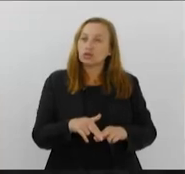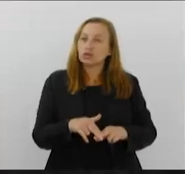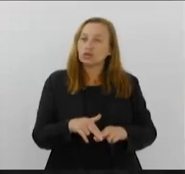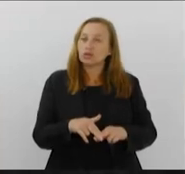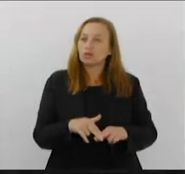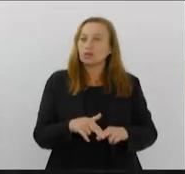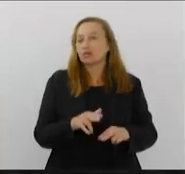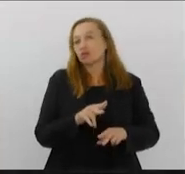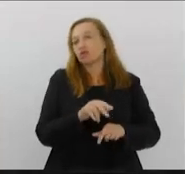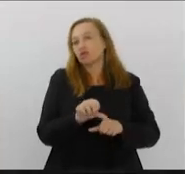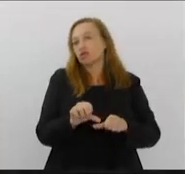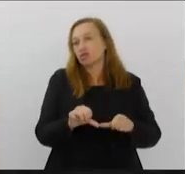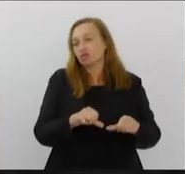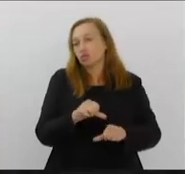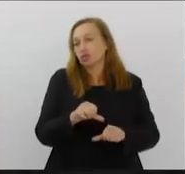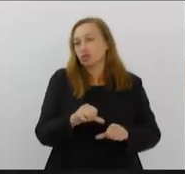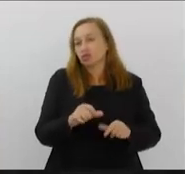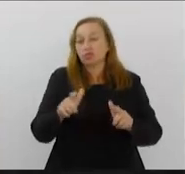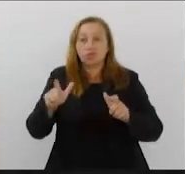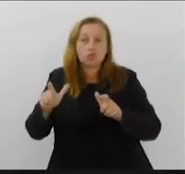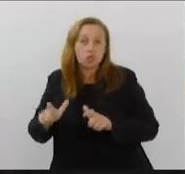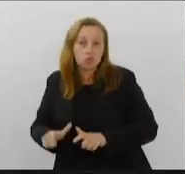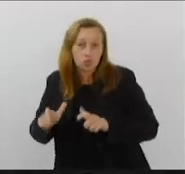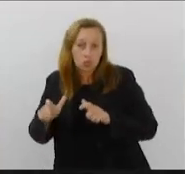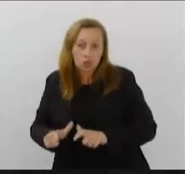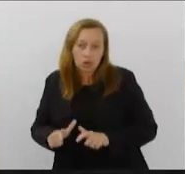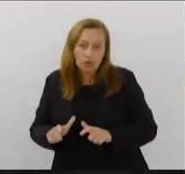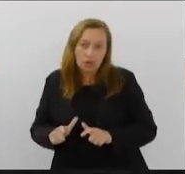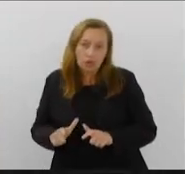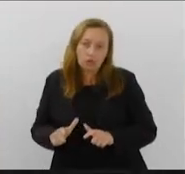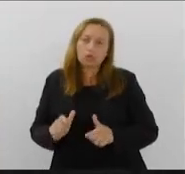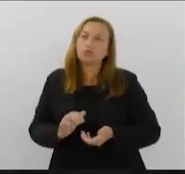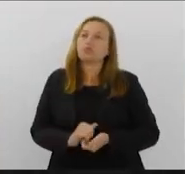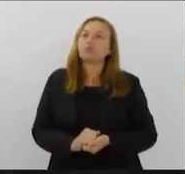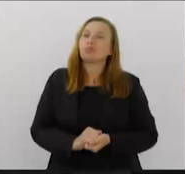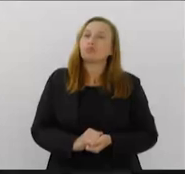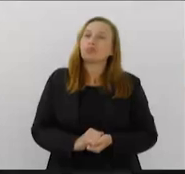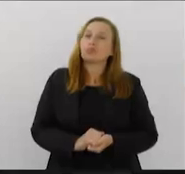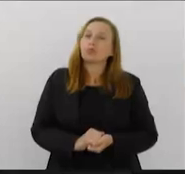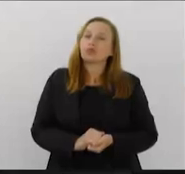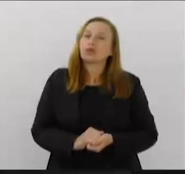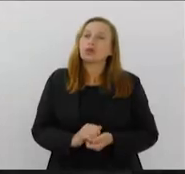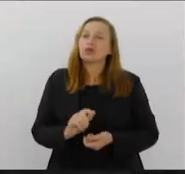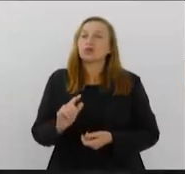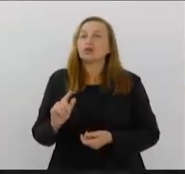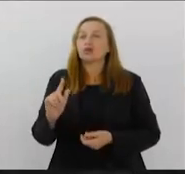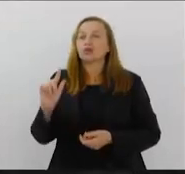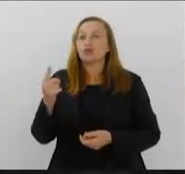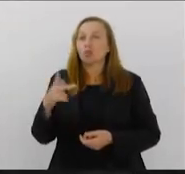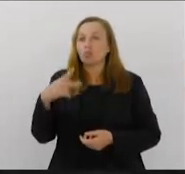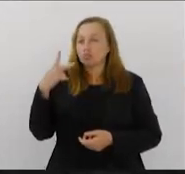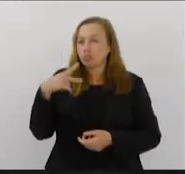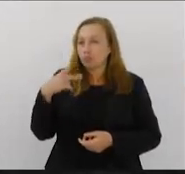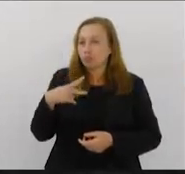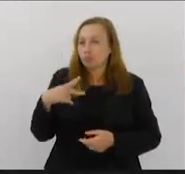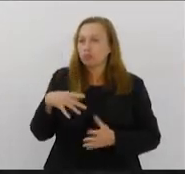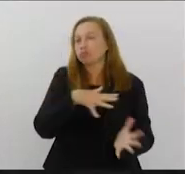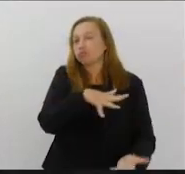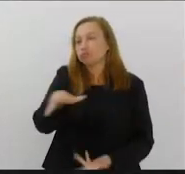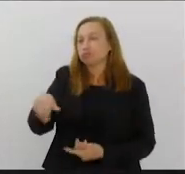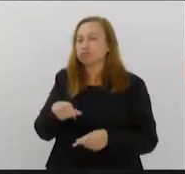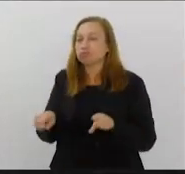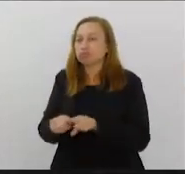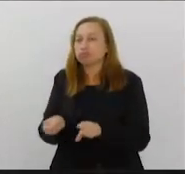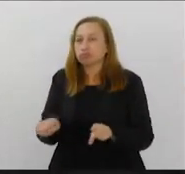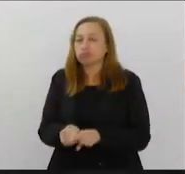reconfigurações do espaço e as reconfigurações geopolíticas internacionais, mas também